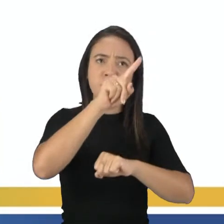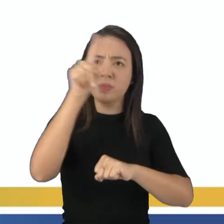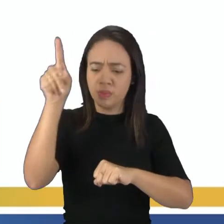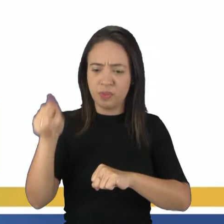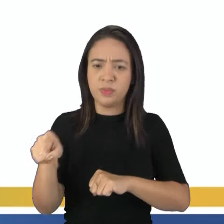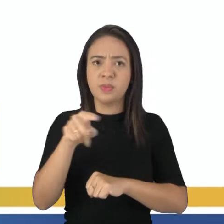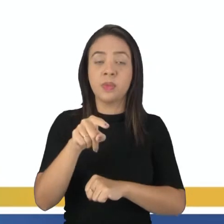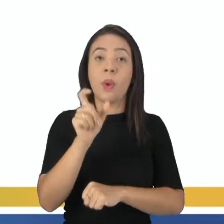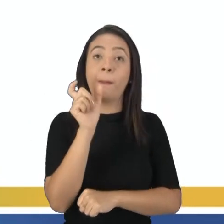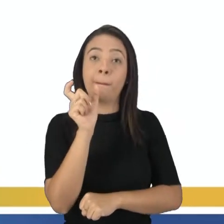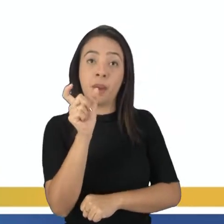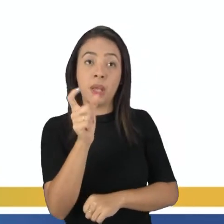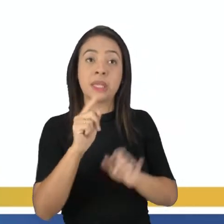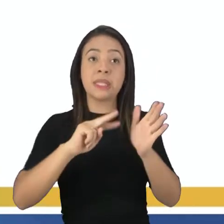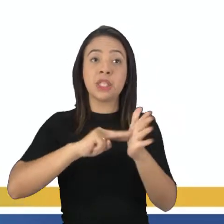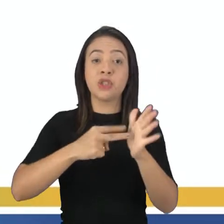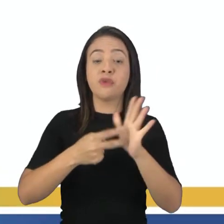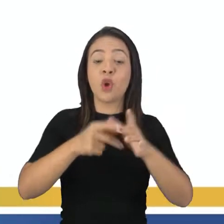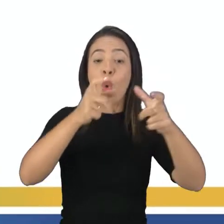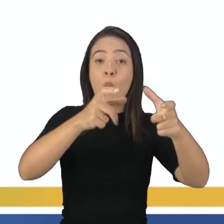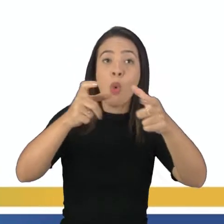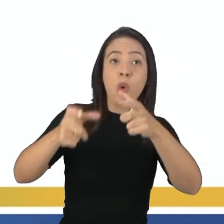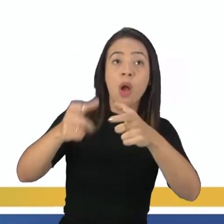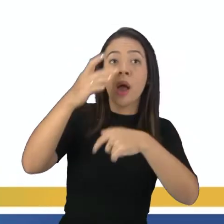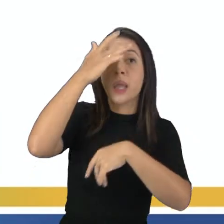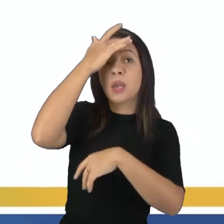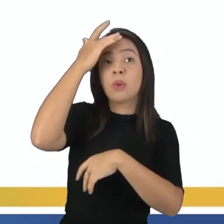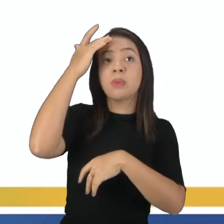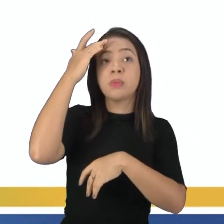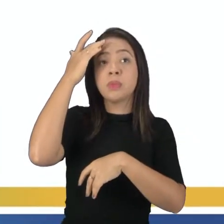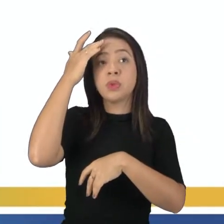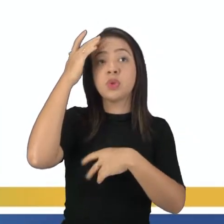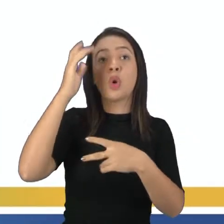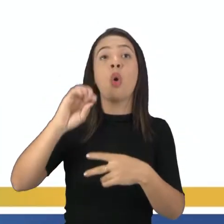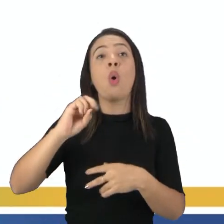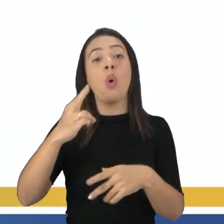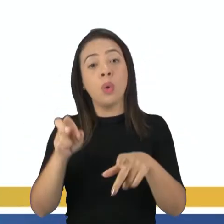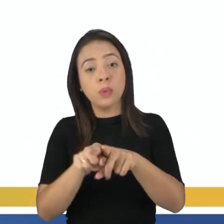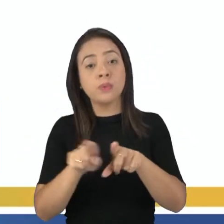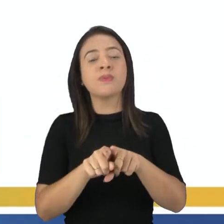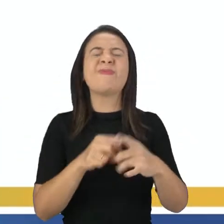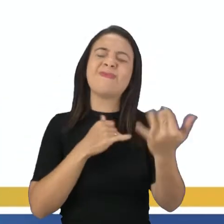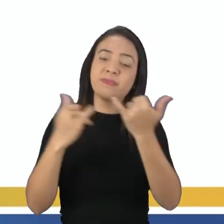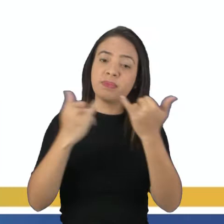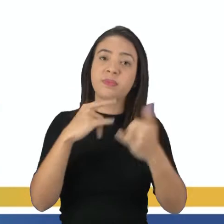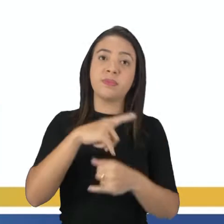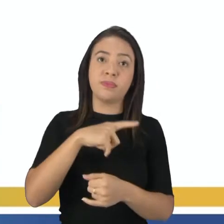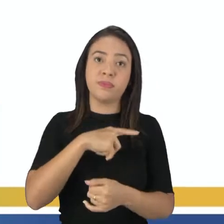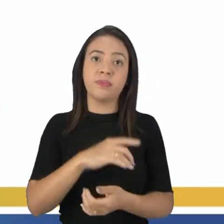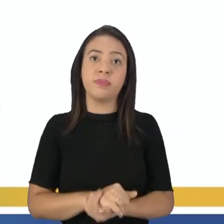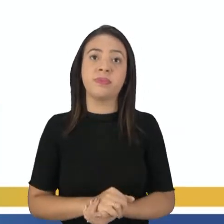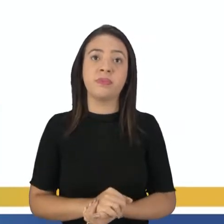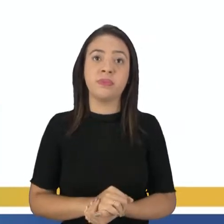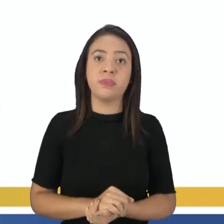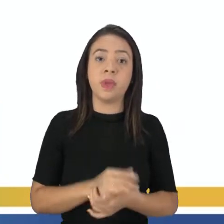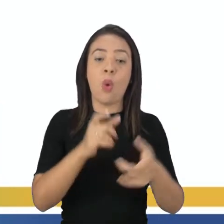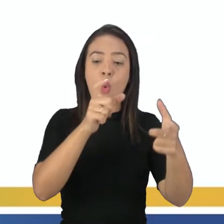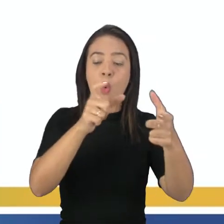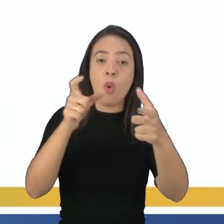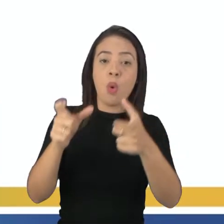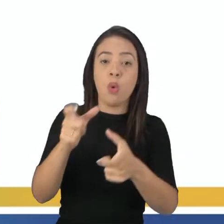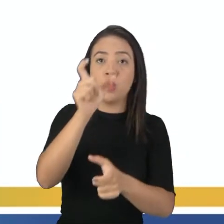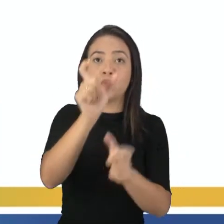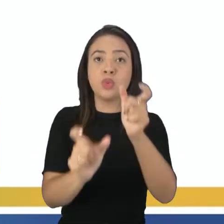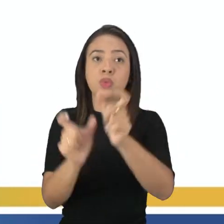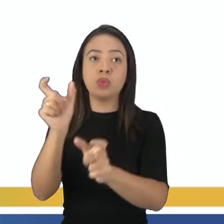demonstrativos são palavras que indicam o lugar em que uma pessoa, coisa ou informação se encontra. Isto é, a posição